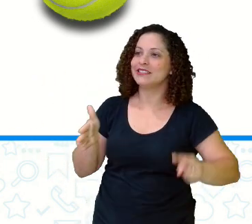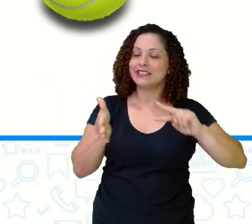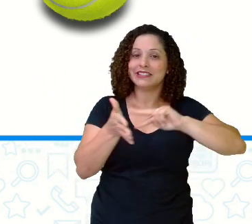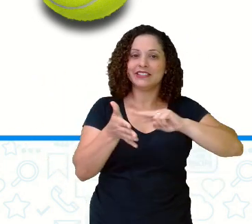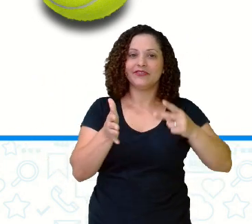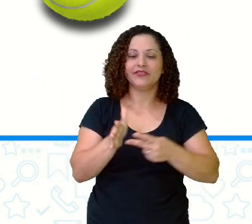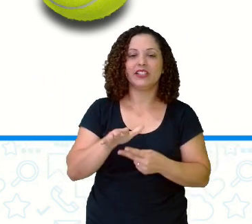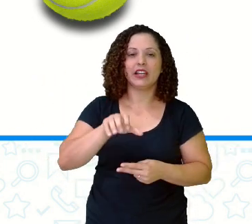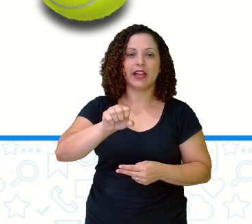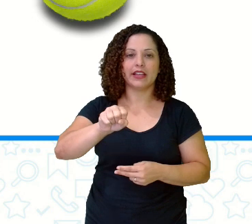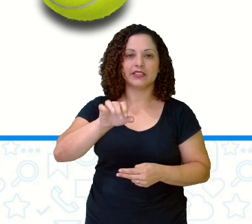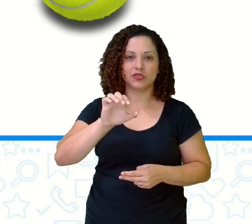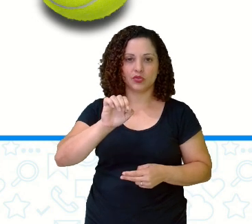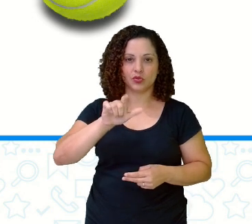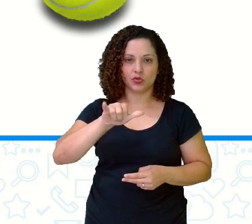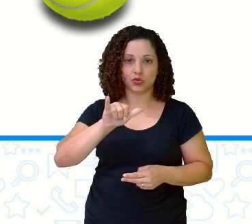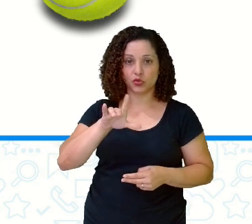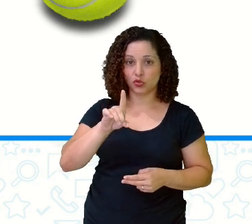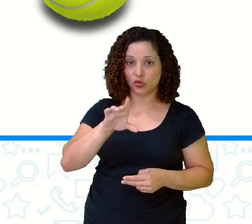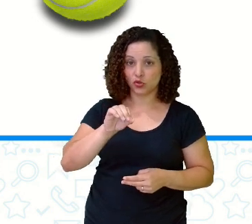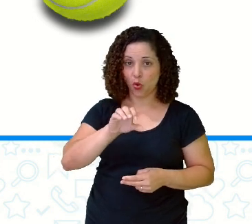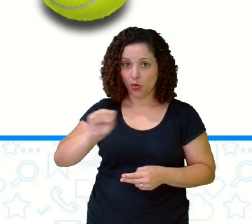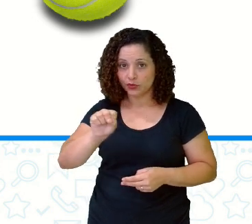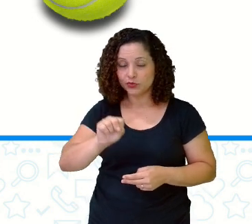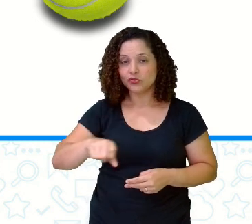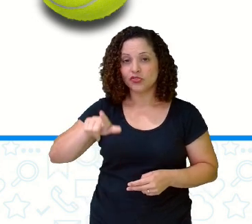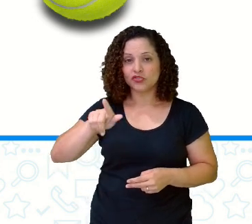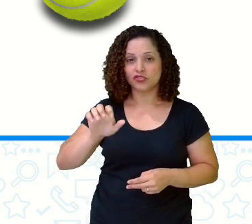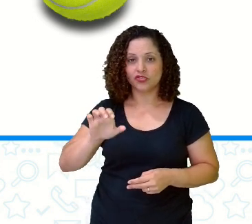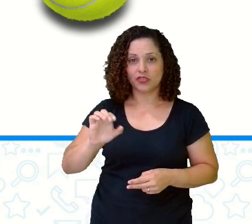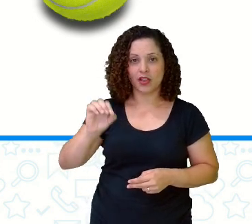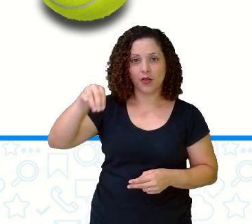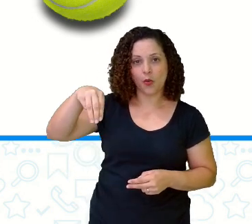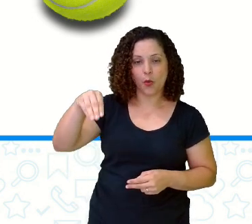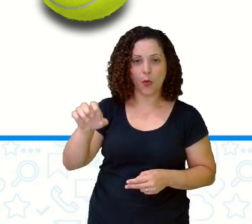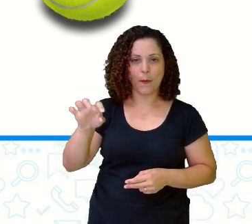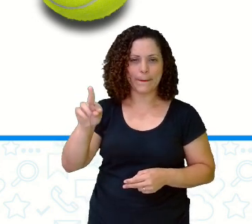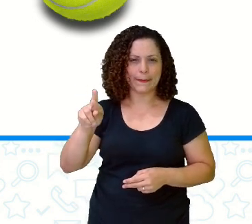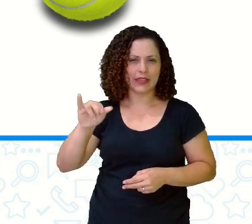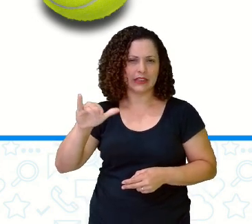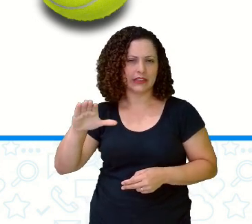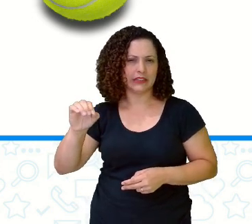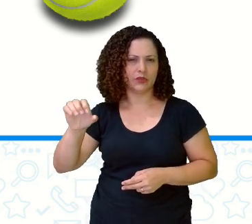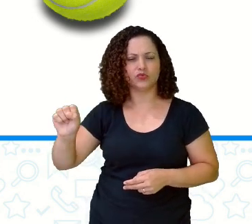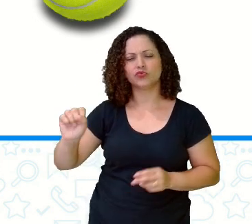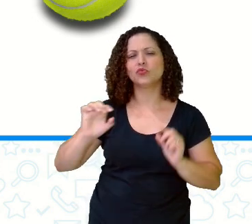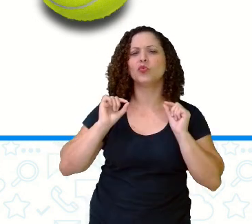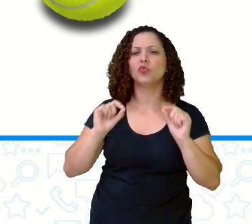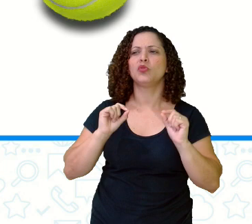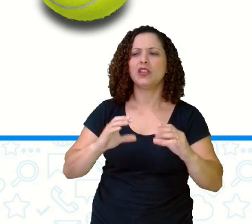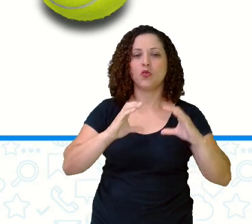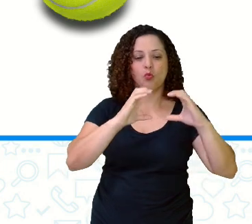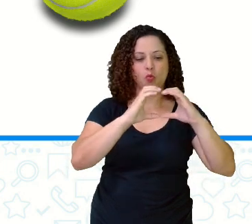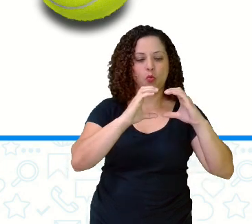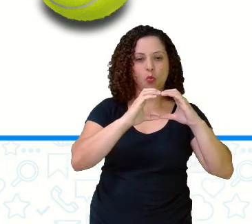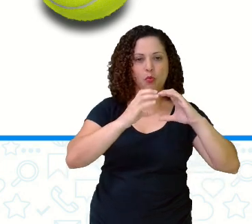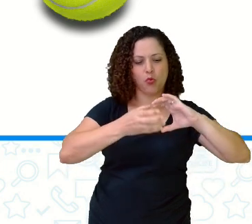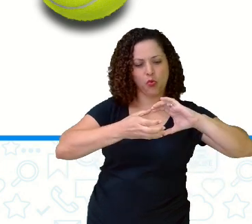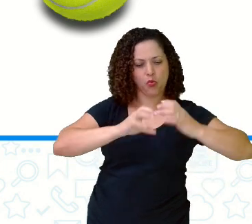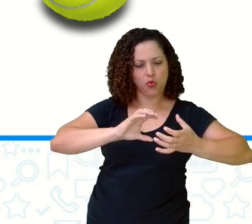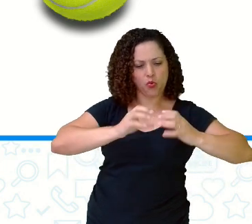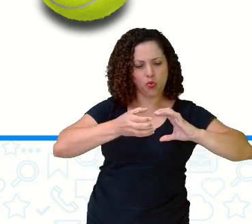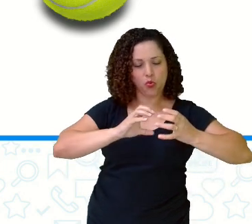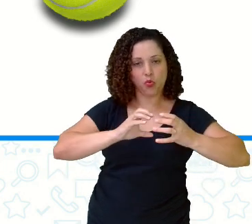sólidos geométricos? Vocês já sabem o que são os sólidos, né? Será o meu cubo mágico, as